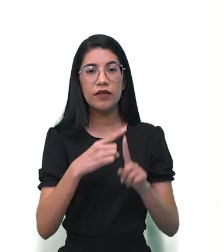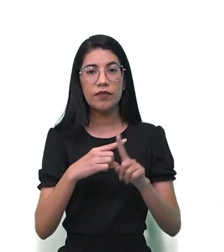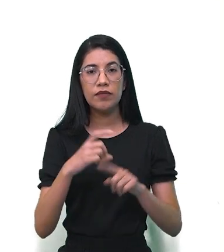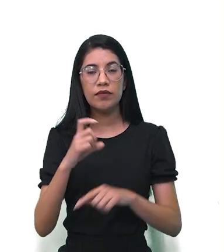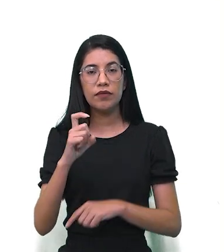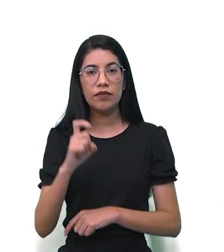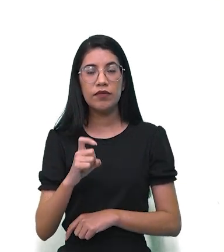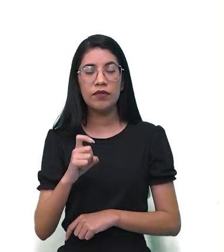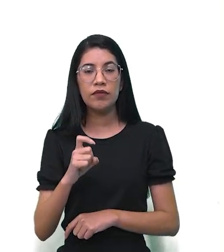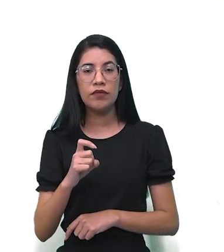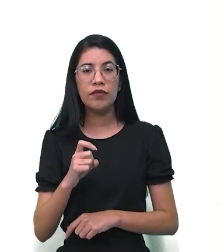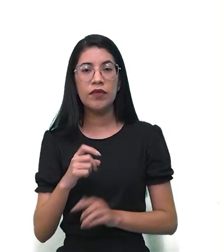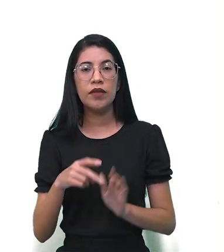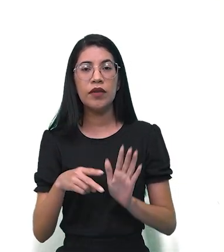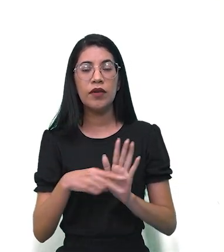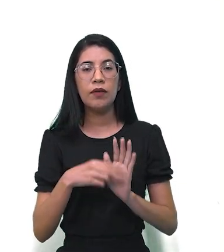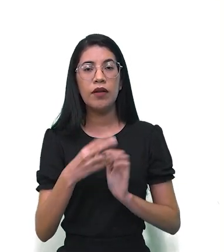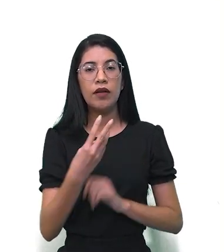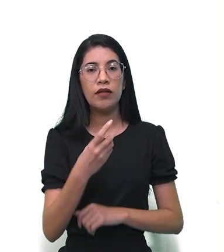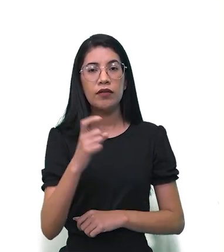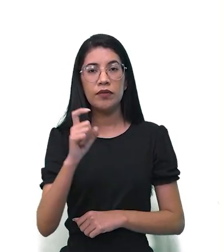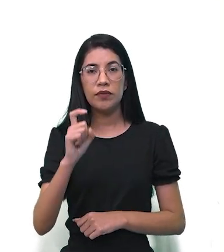x, que vai dar 3x também.